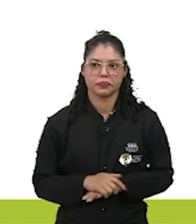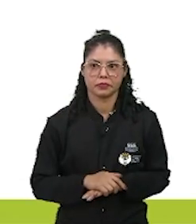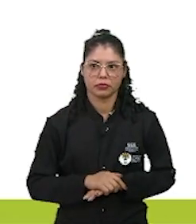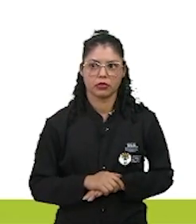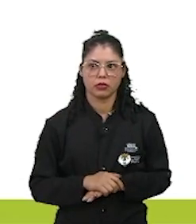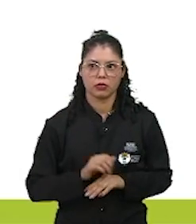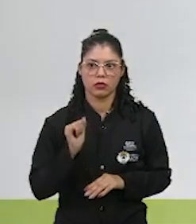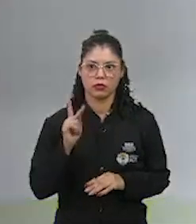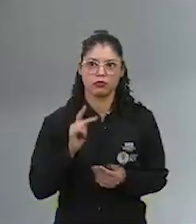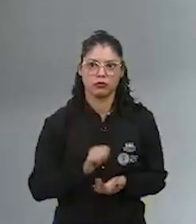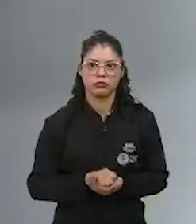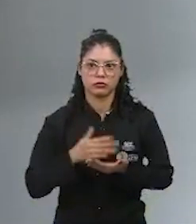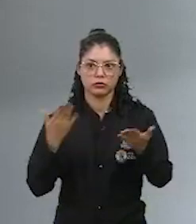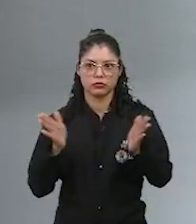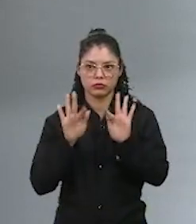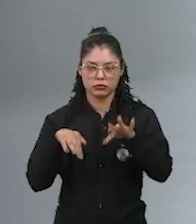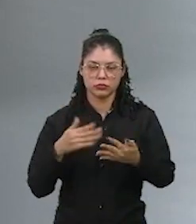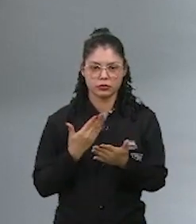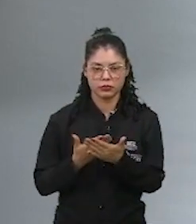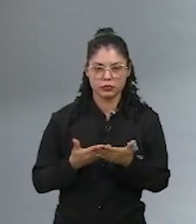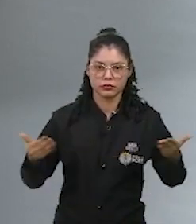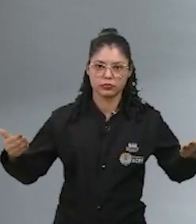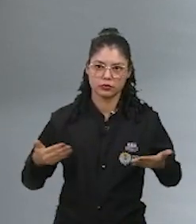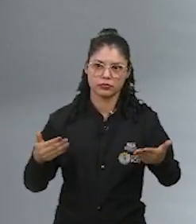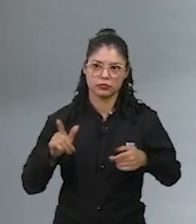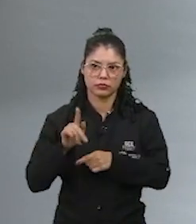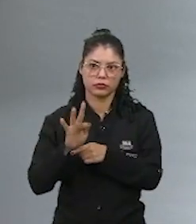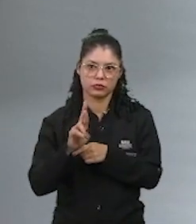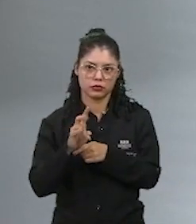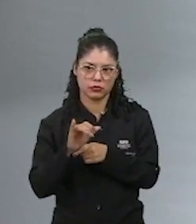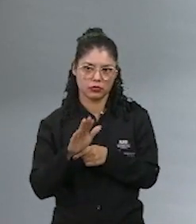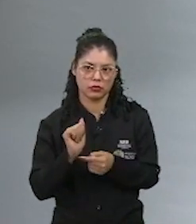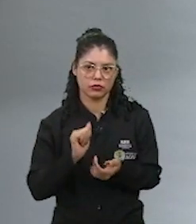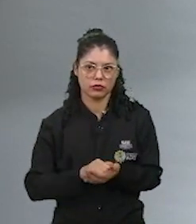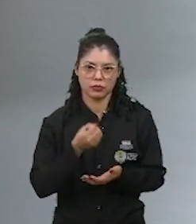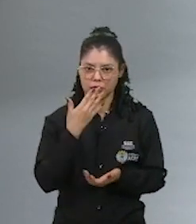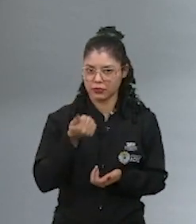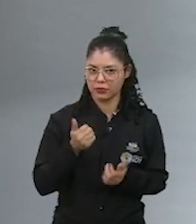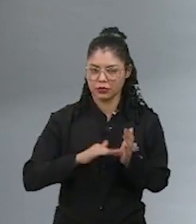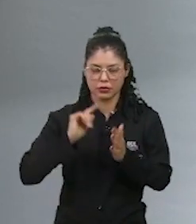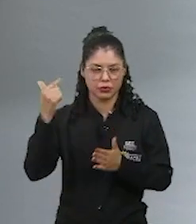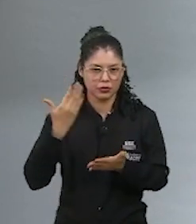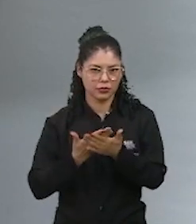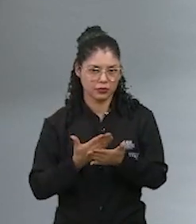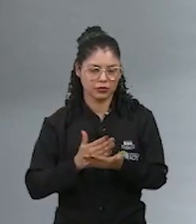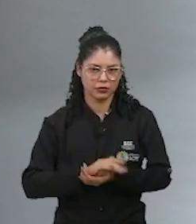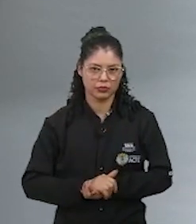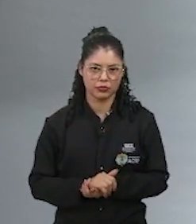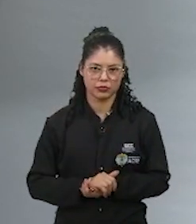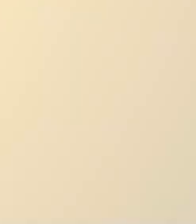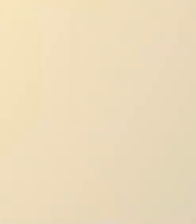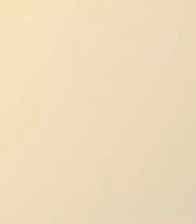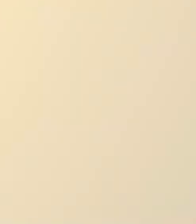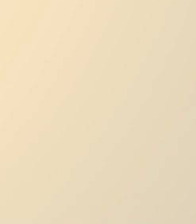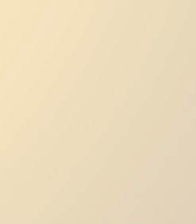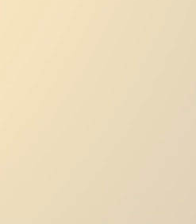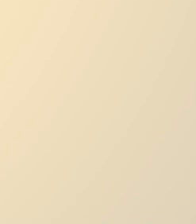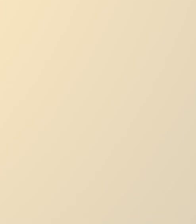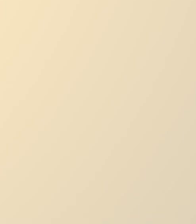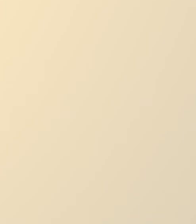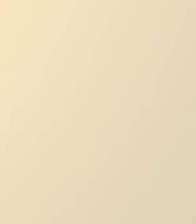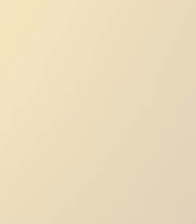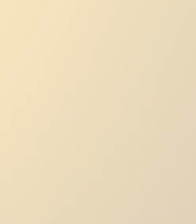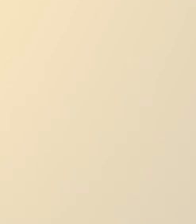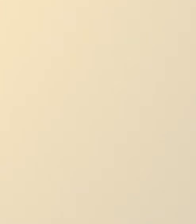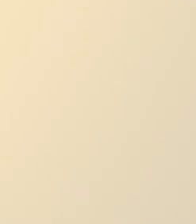sobre 10. Professor, por que é negativo? Porque a função é decrescente, pessoal. Quem é o nosso termo independente? Lá, o cara que está passando